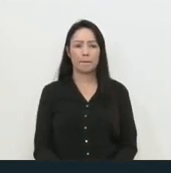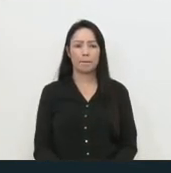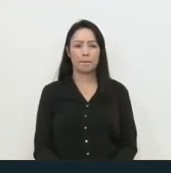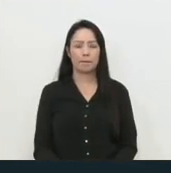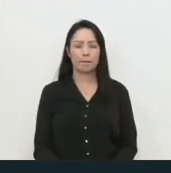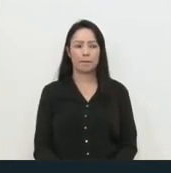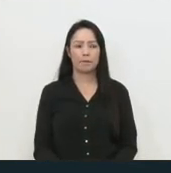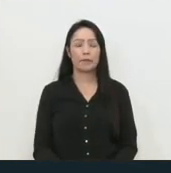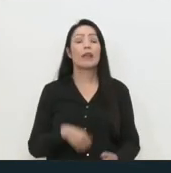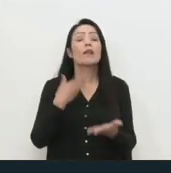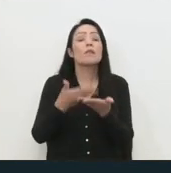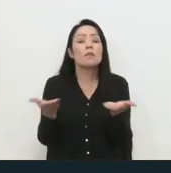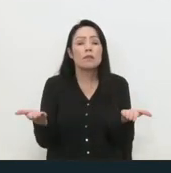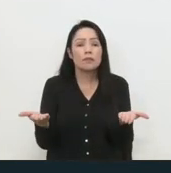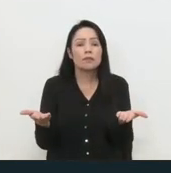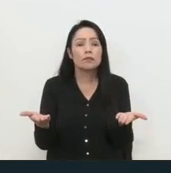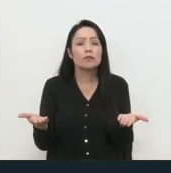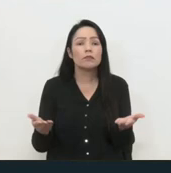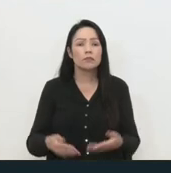até quando